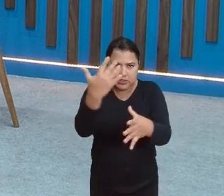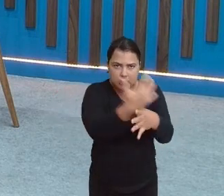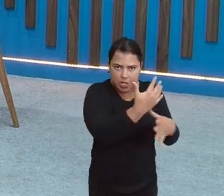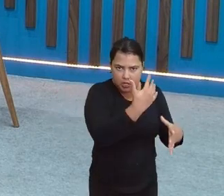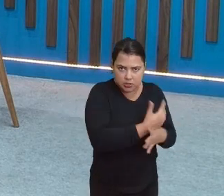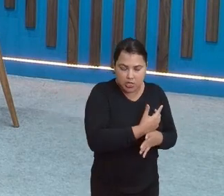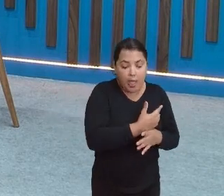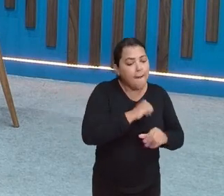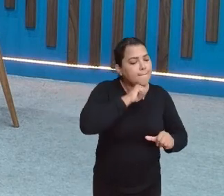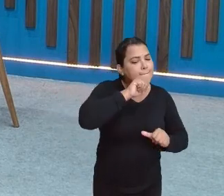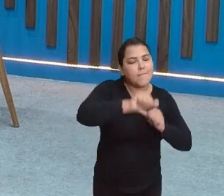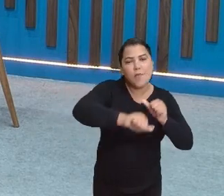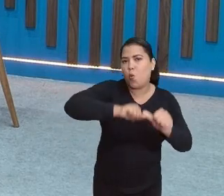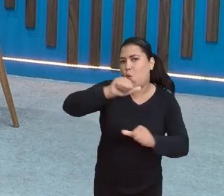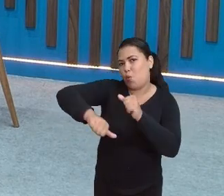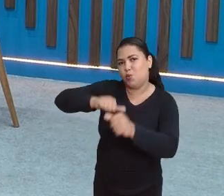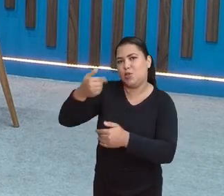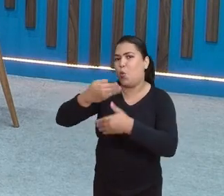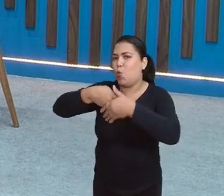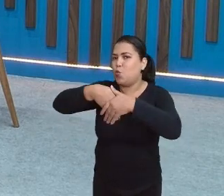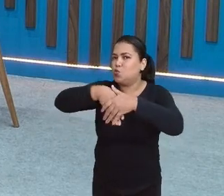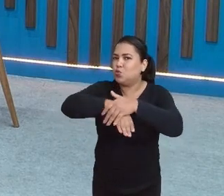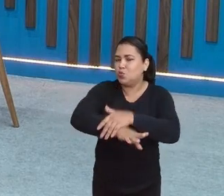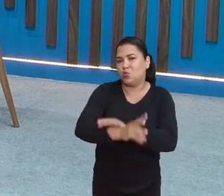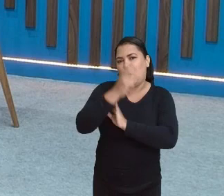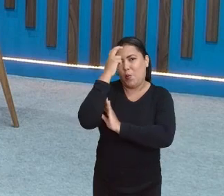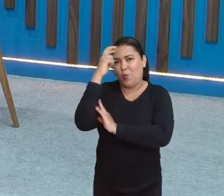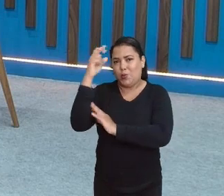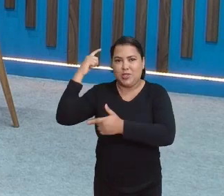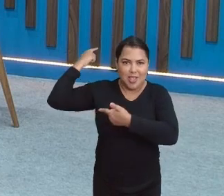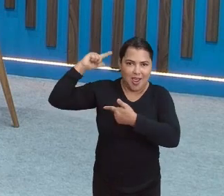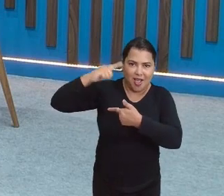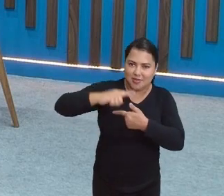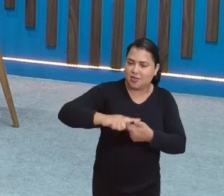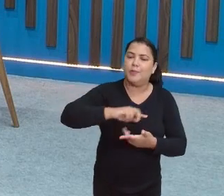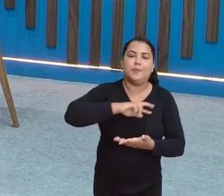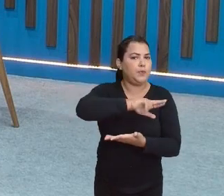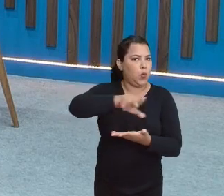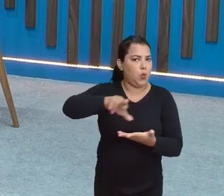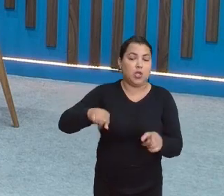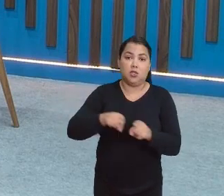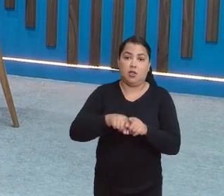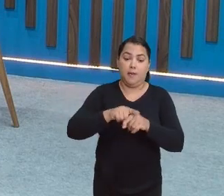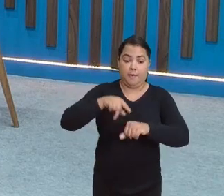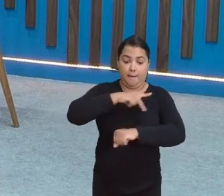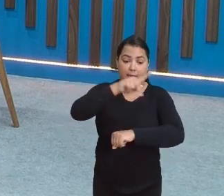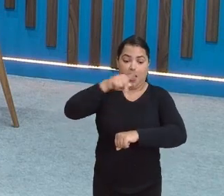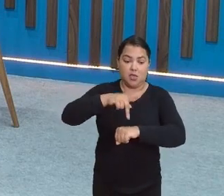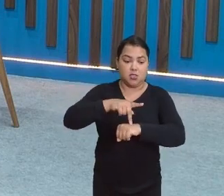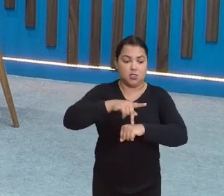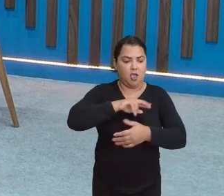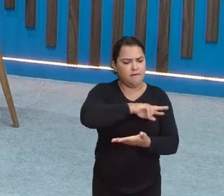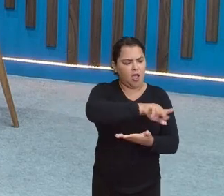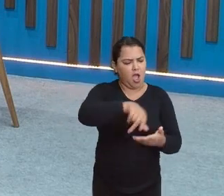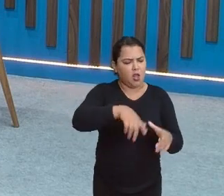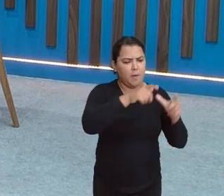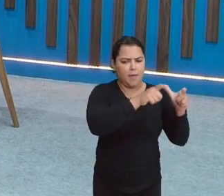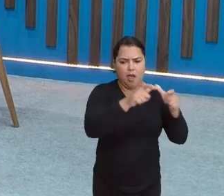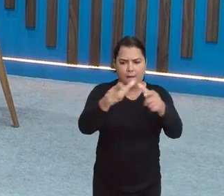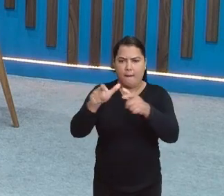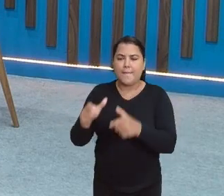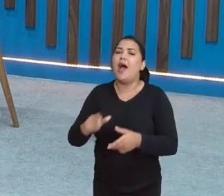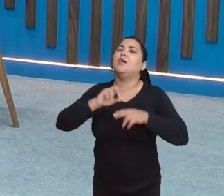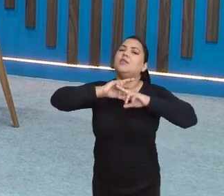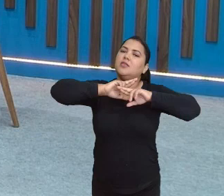cidade, de estado para estado, de país para país, de continente para continente, né? E aí a gente pega, por